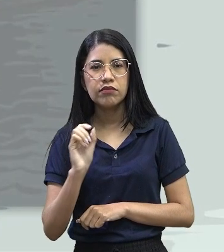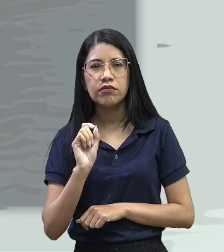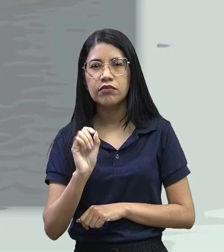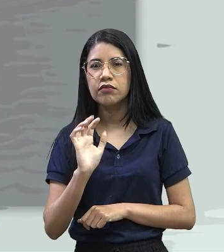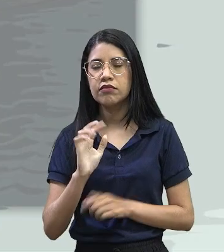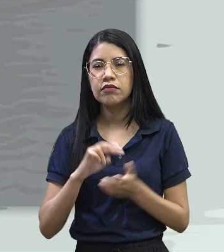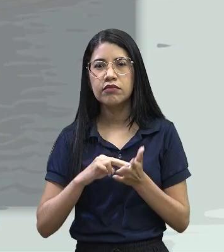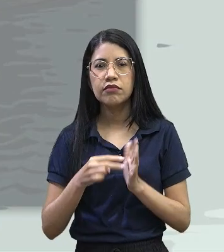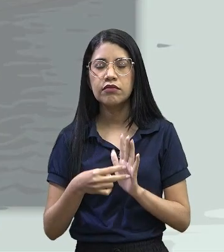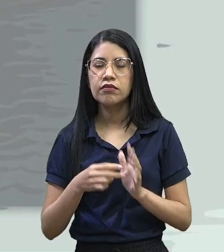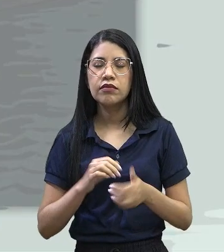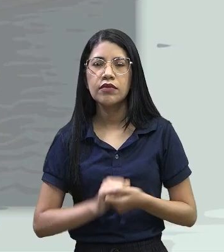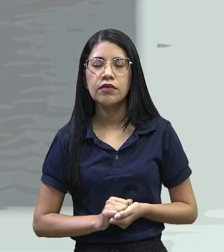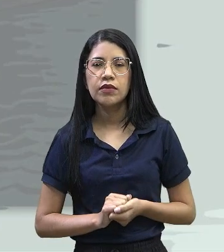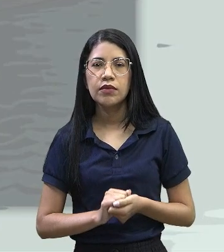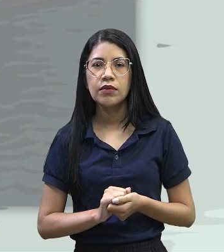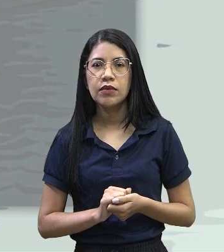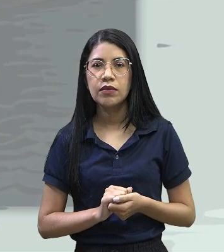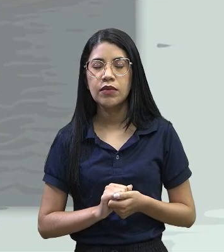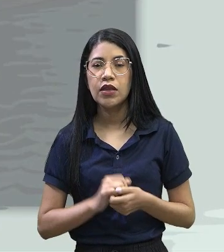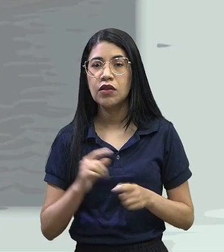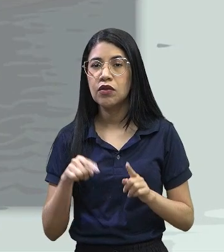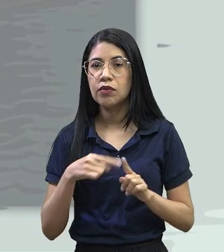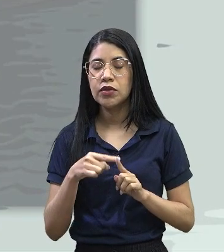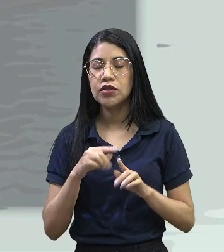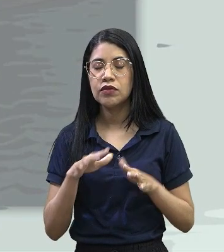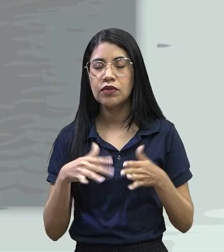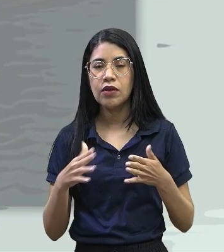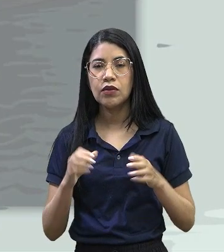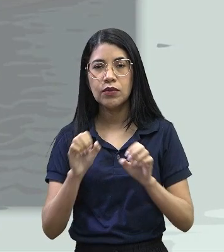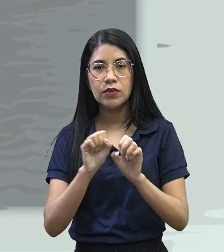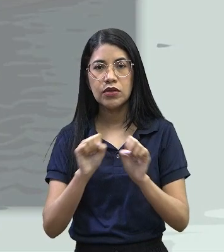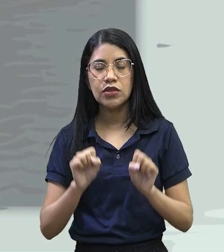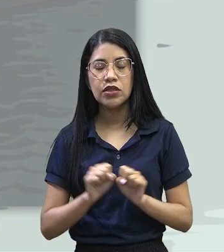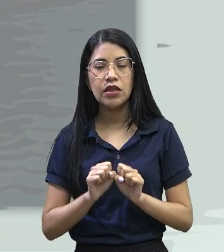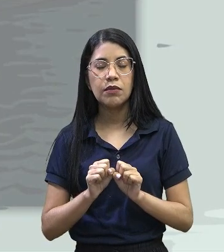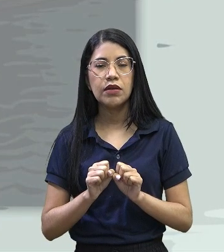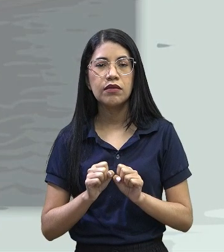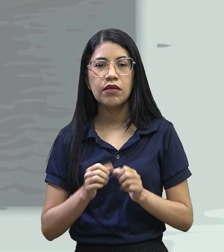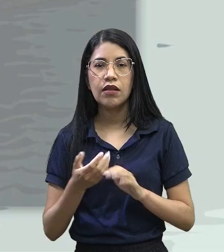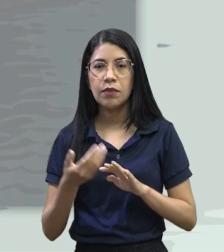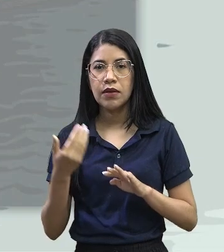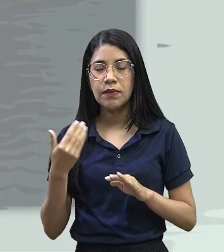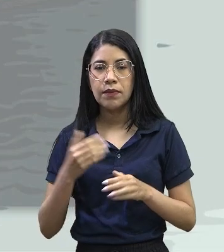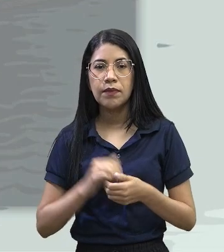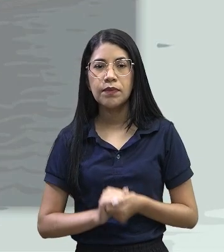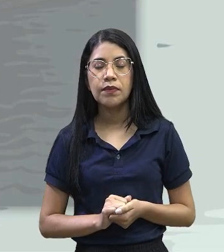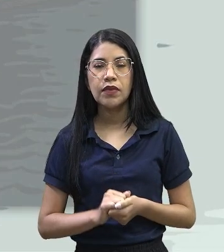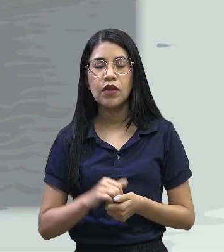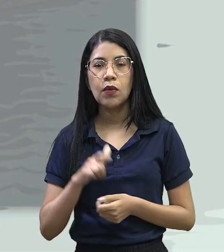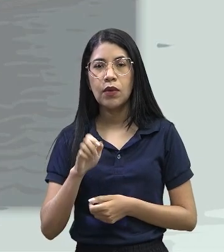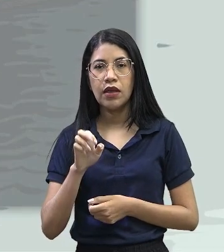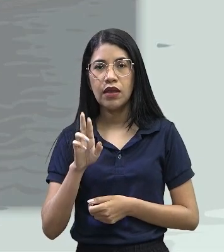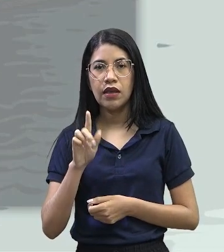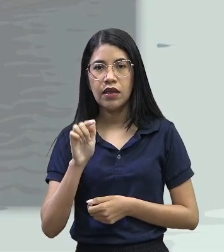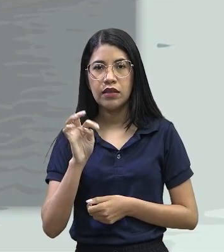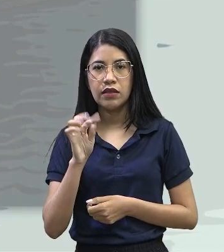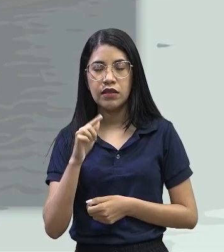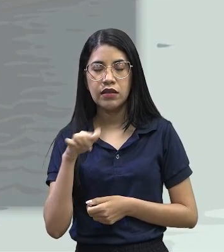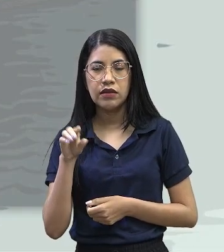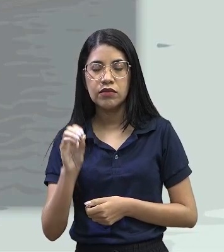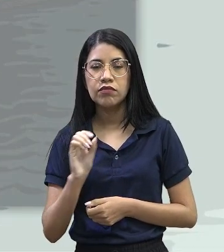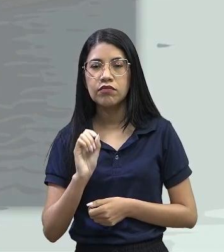e basicamente qual é a sua função ali no sistema, na economia gomífera. O regatão, percorrendo os rios da